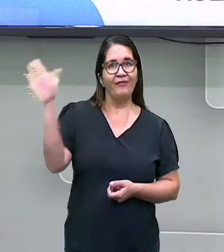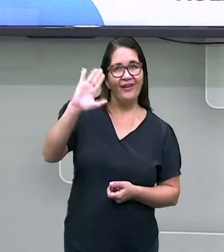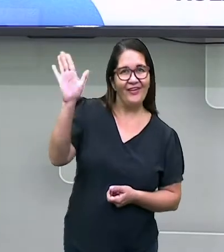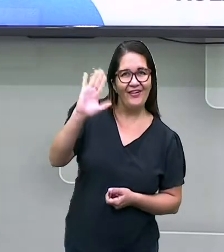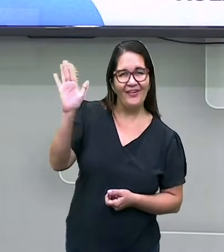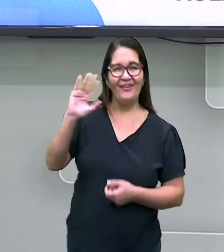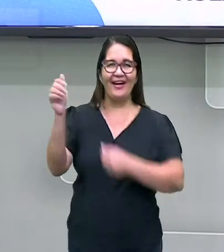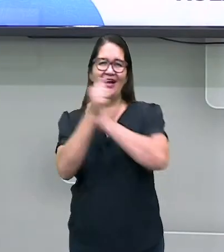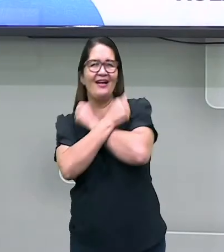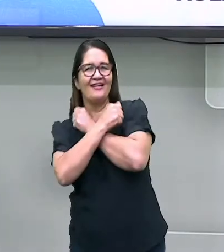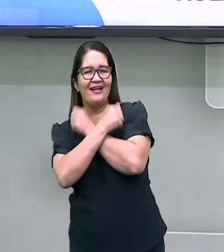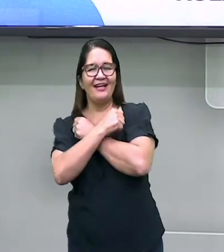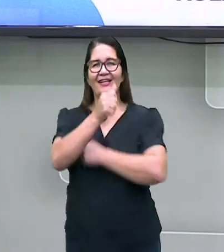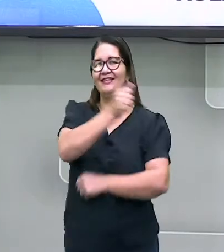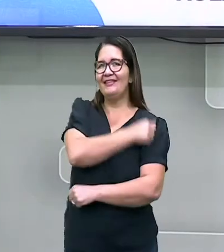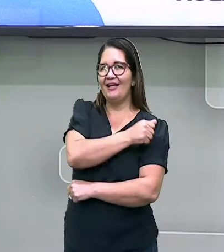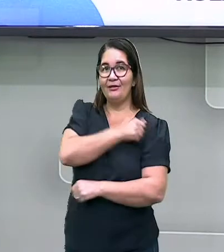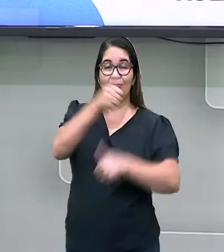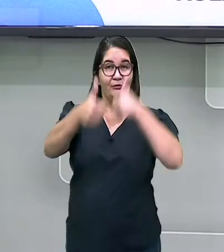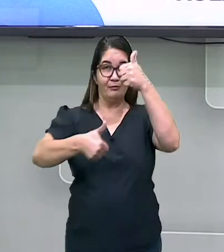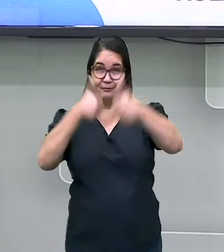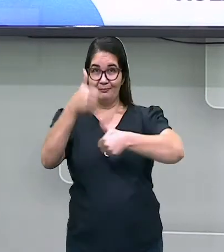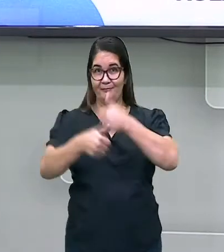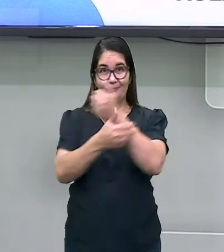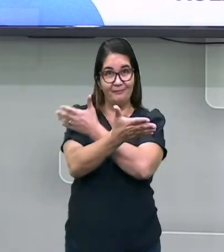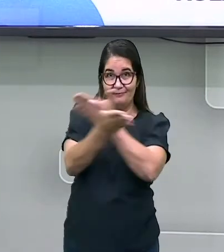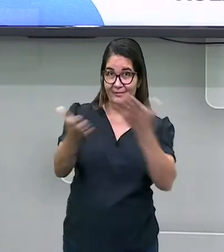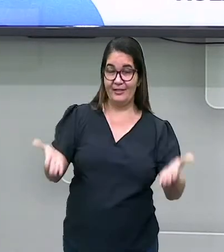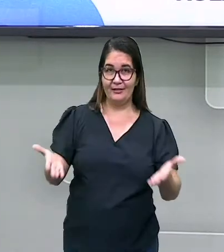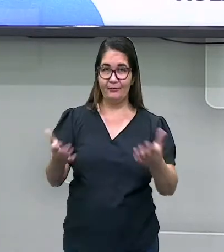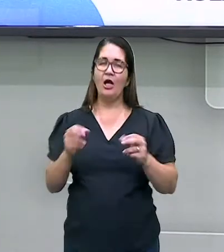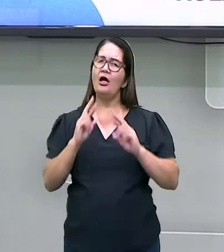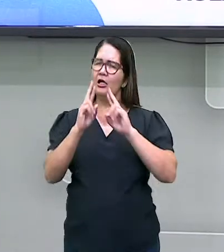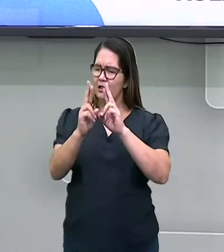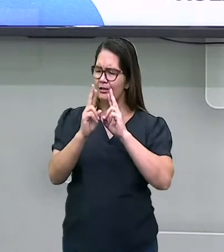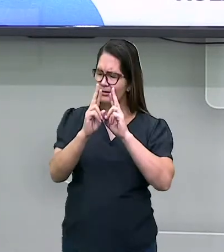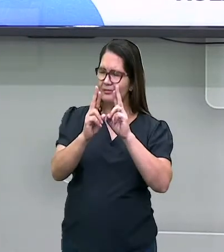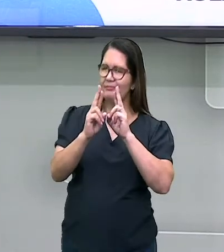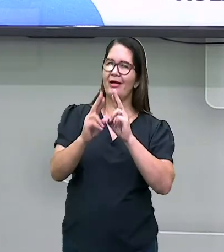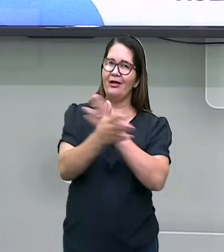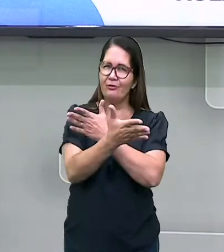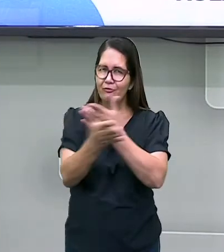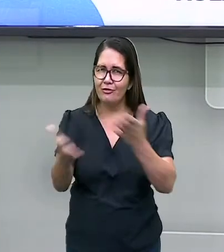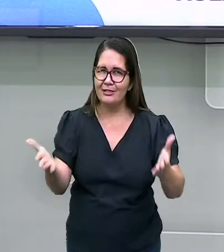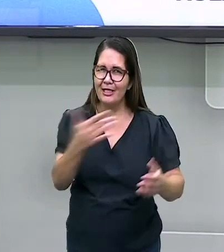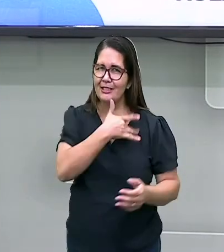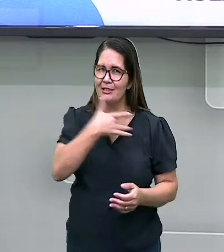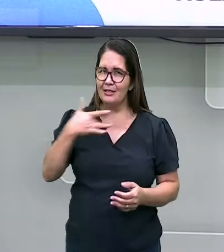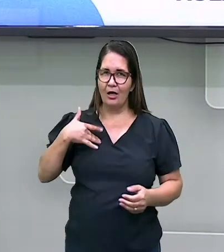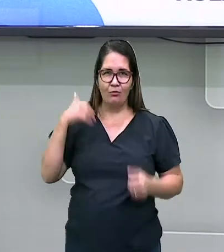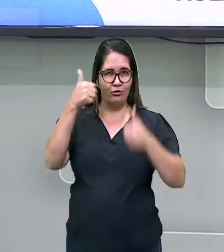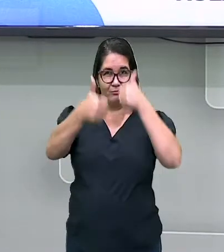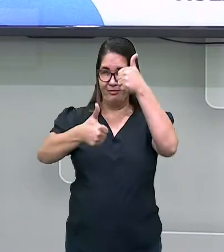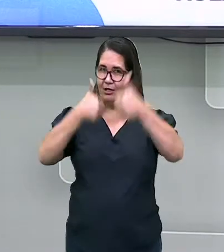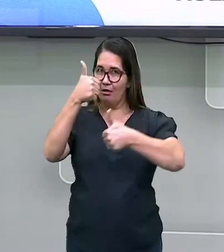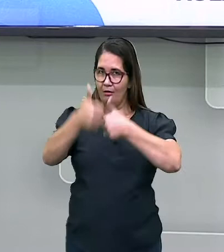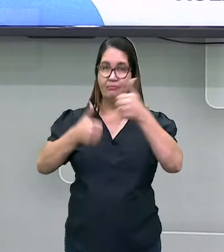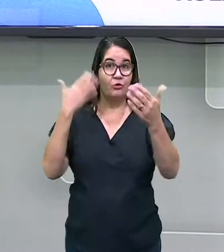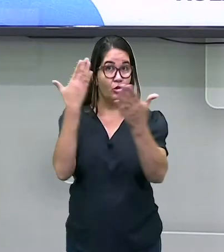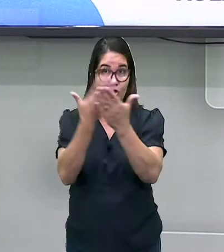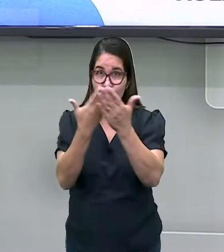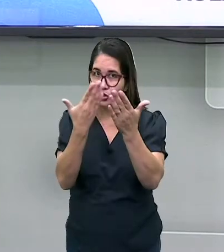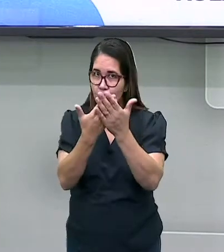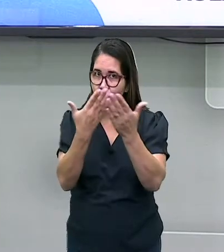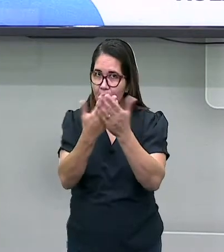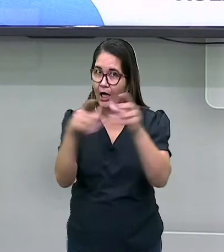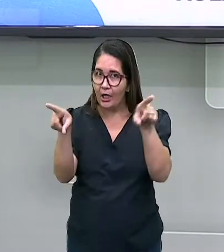Olá, meus queridos estudantes, tudo bem com vocês? Eu espero que vocês estejam muito bem e estudando bastante.